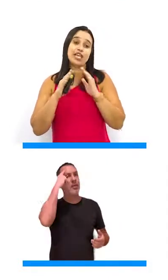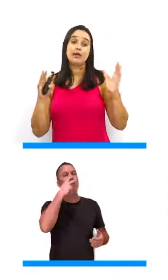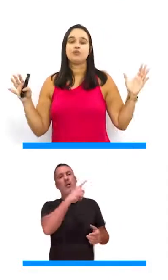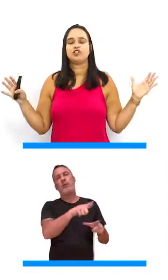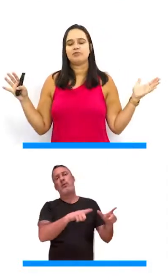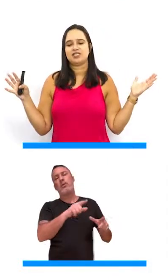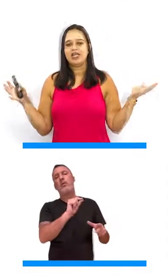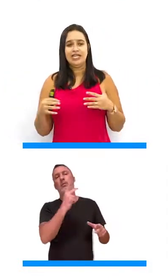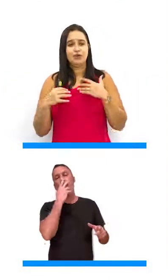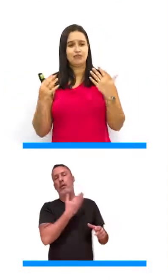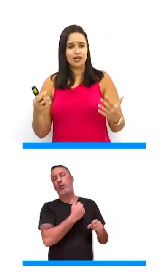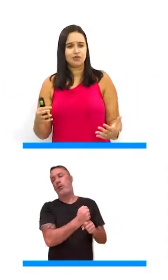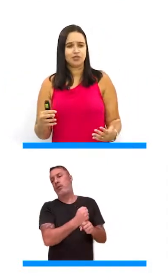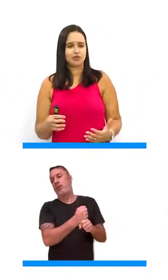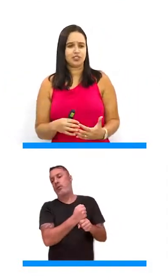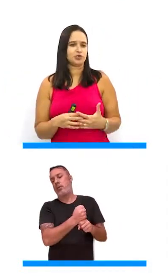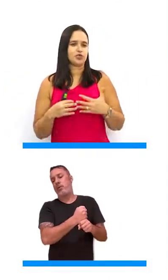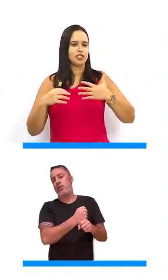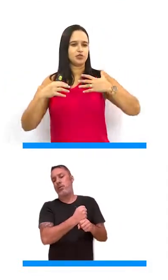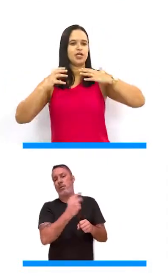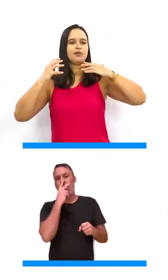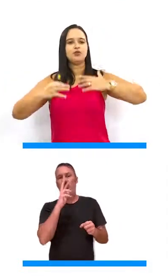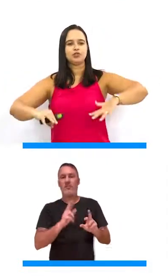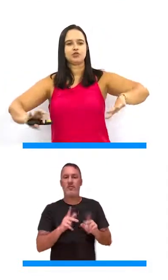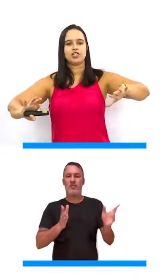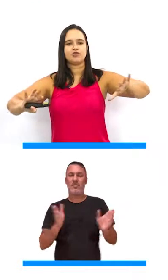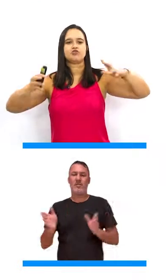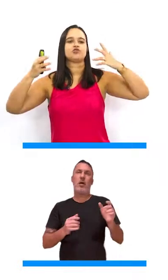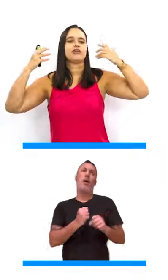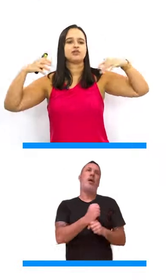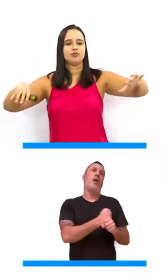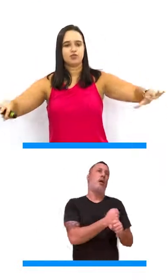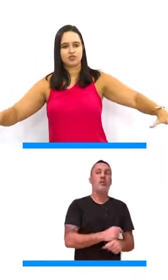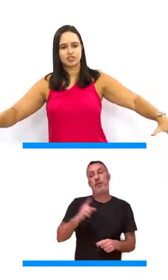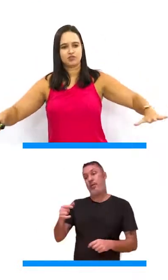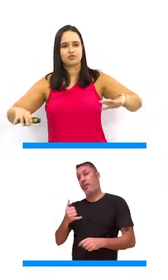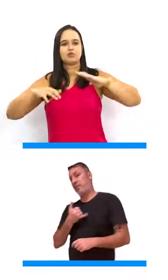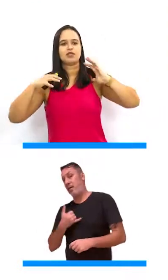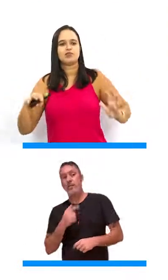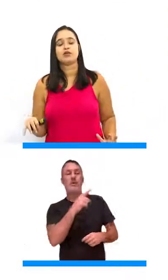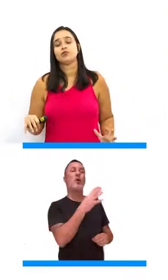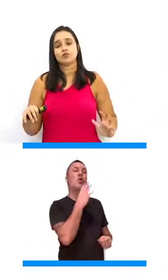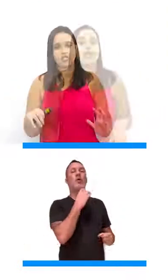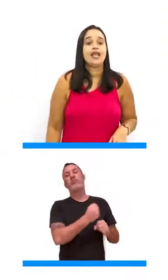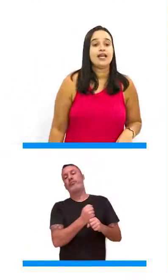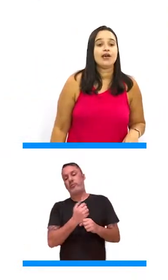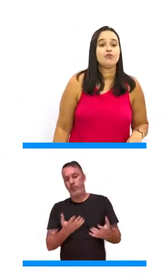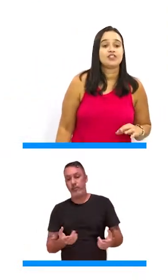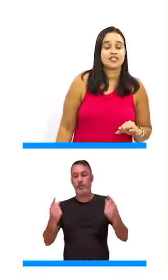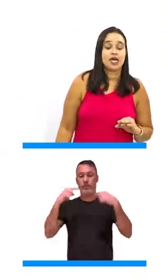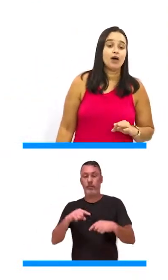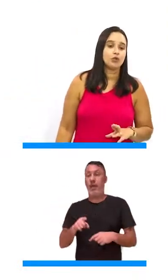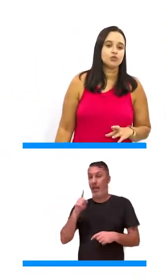de tempo de amizade. Ele é um velho amigo, ou seja, eu conheço ele há muitos anos, nos vemos há há muitos anos, somos amigos há muitos anos. Ele é